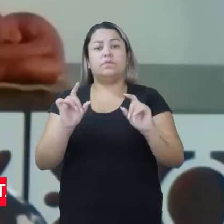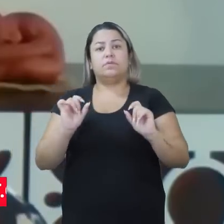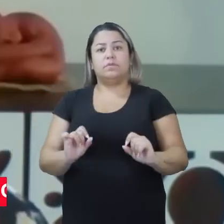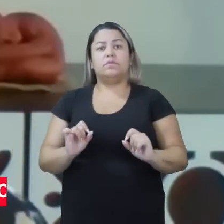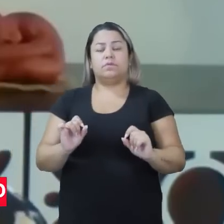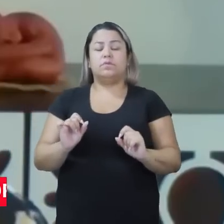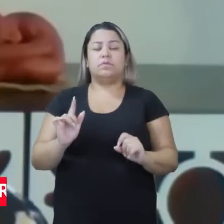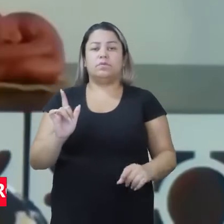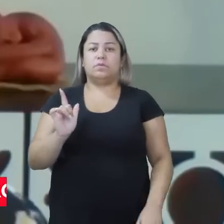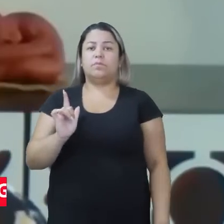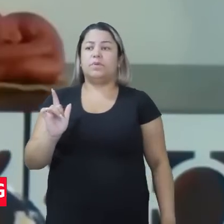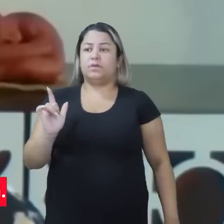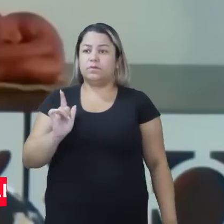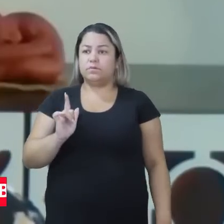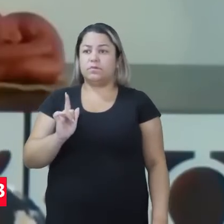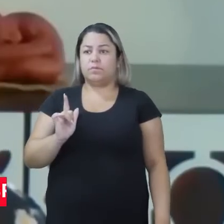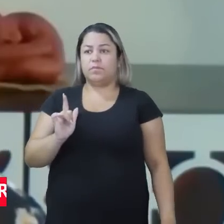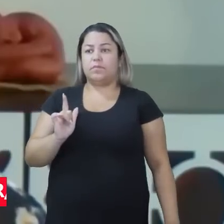fanatizadas